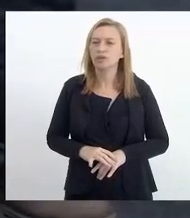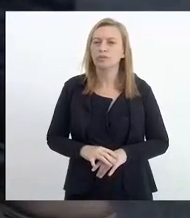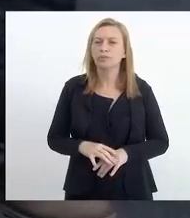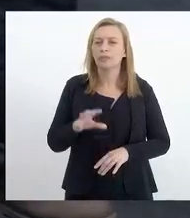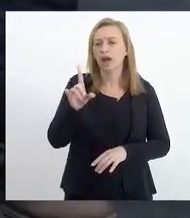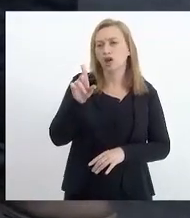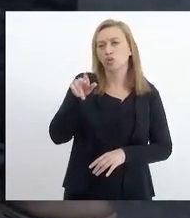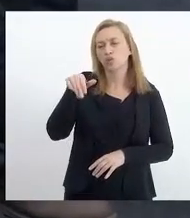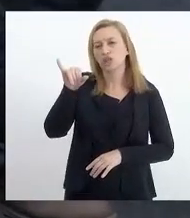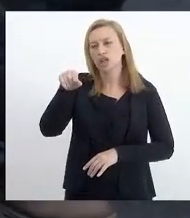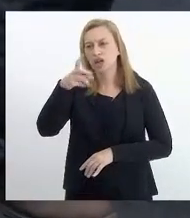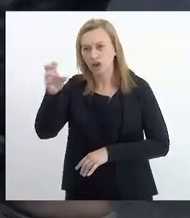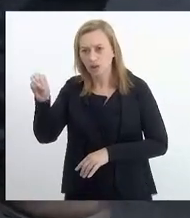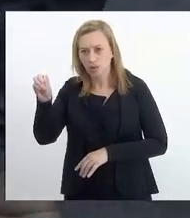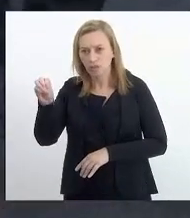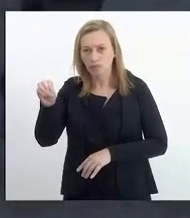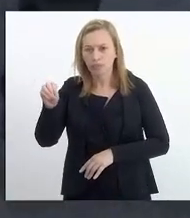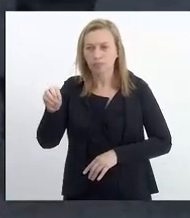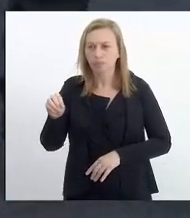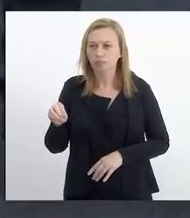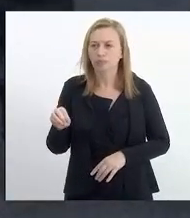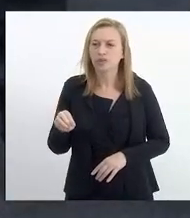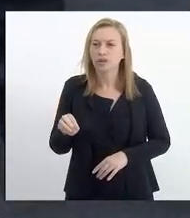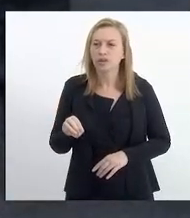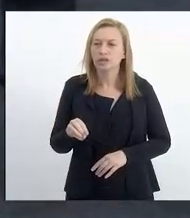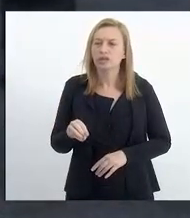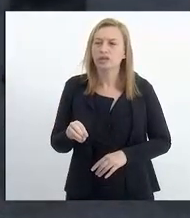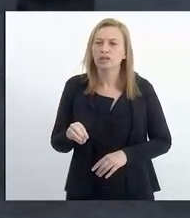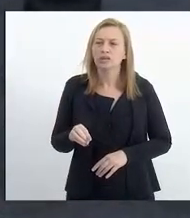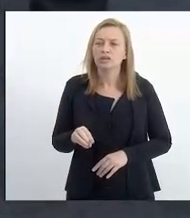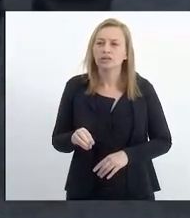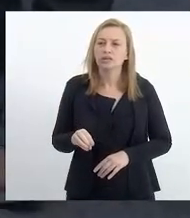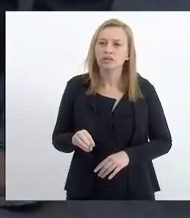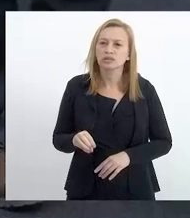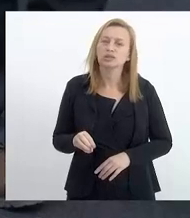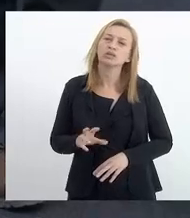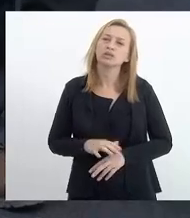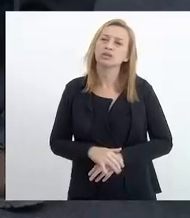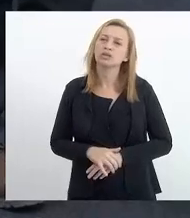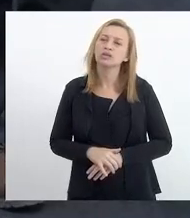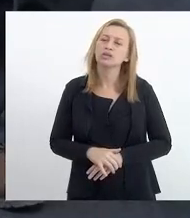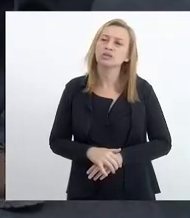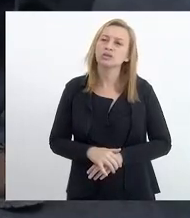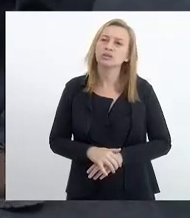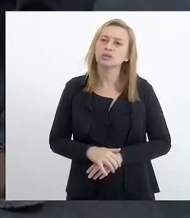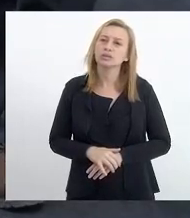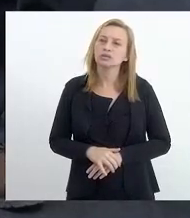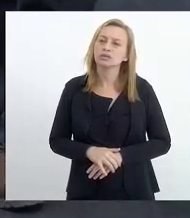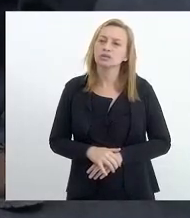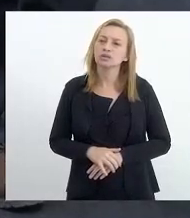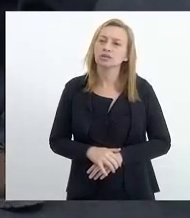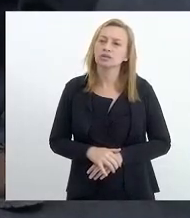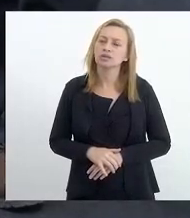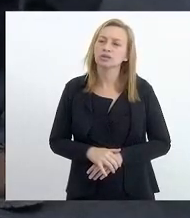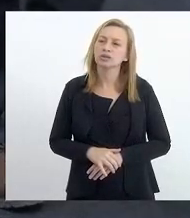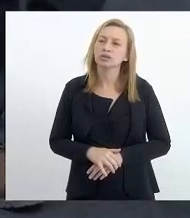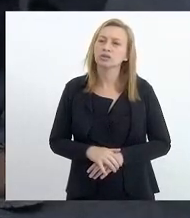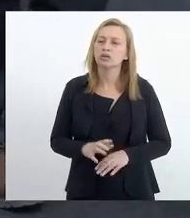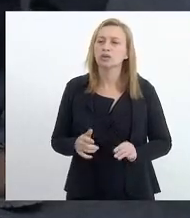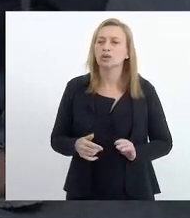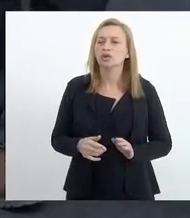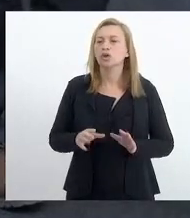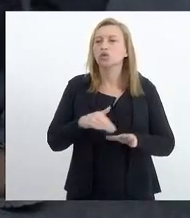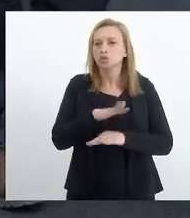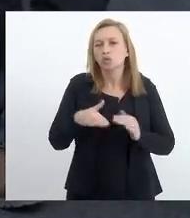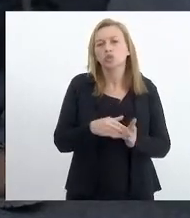parecer vinculante, ato administrativo secundário, ato com força legal, colocou todos os policiais